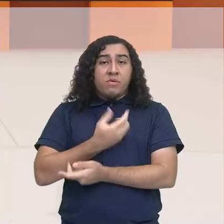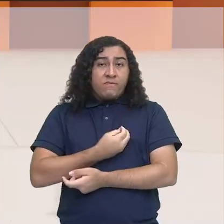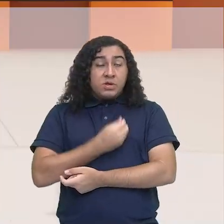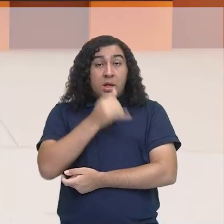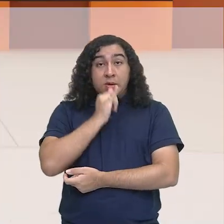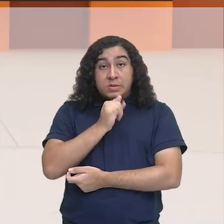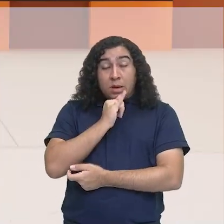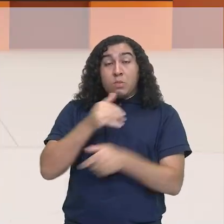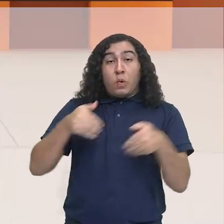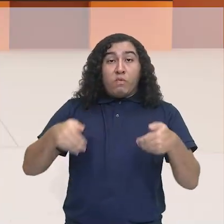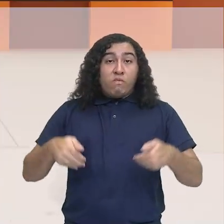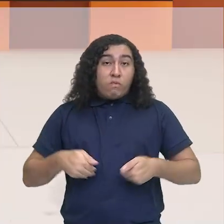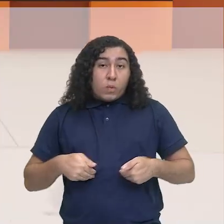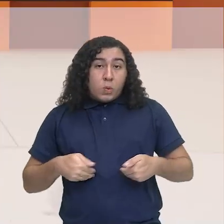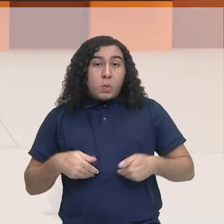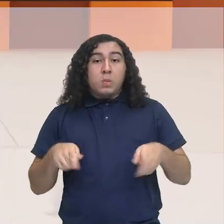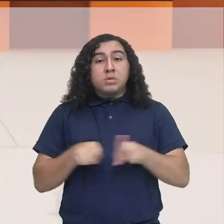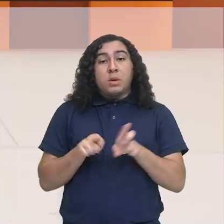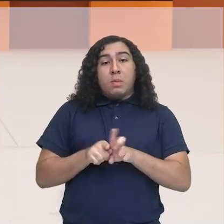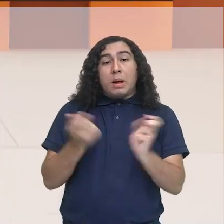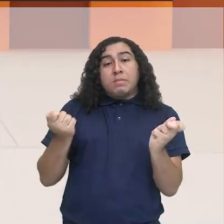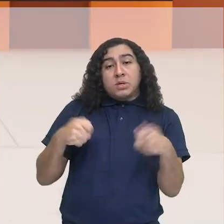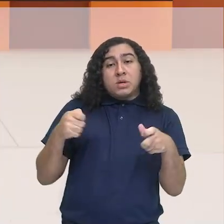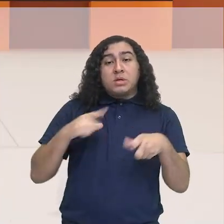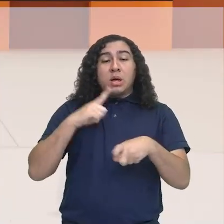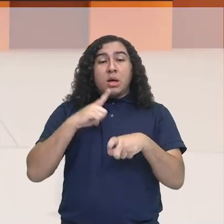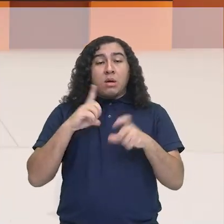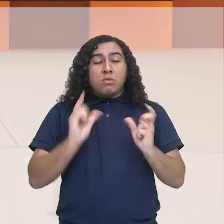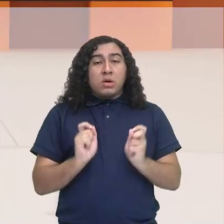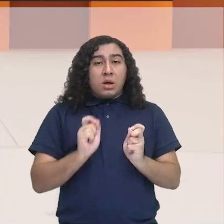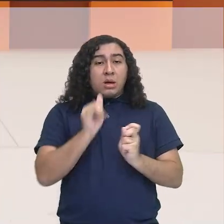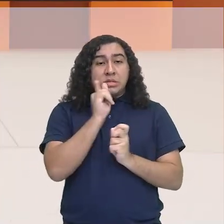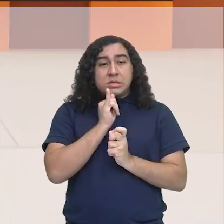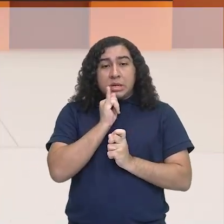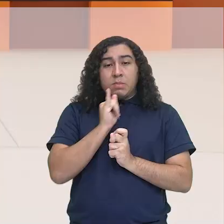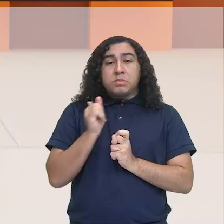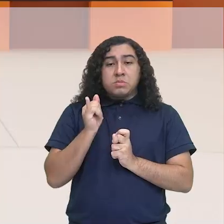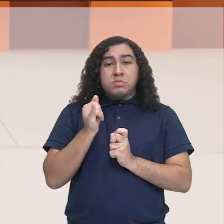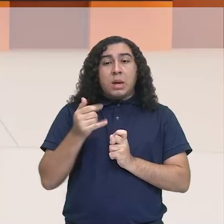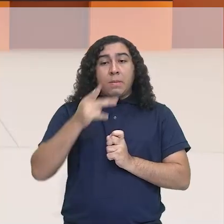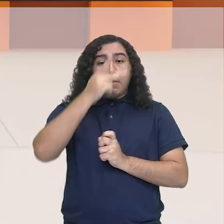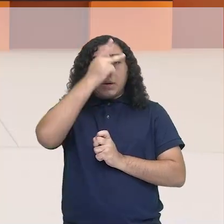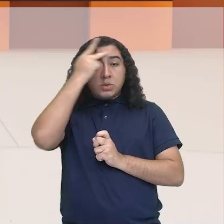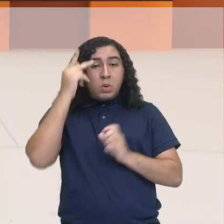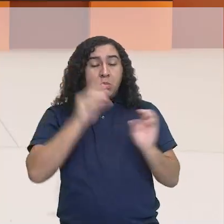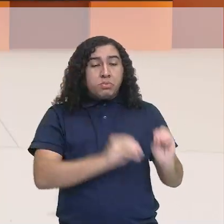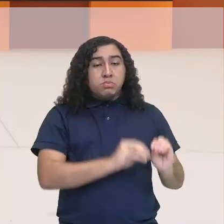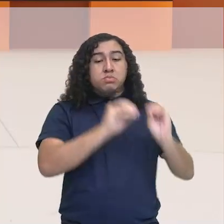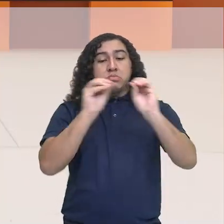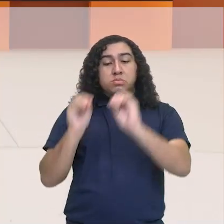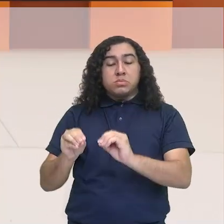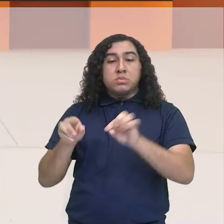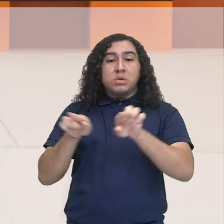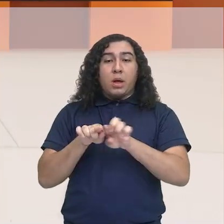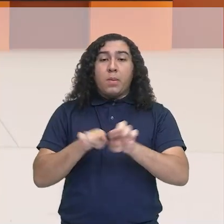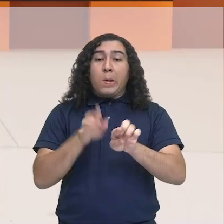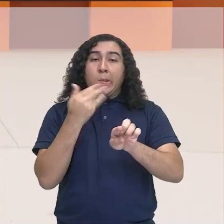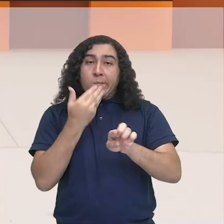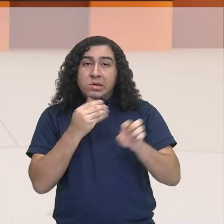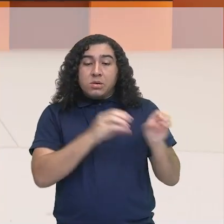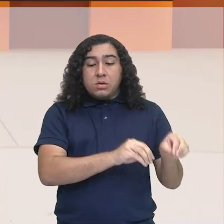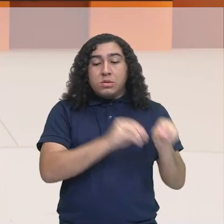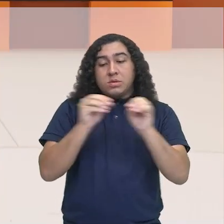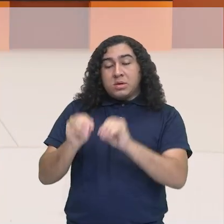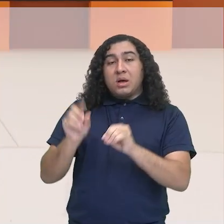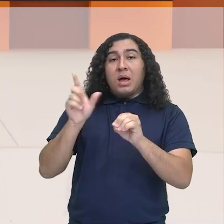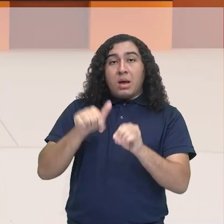fome, a necessidade de você transportar pessoas, né, e mantimentos, são problemas solucionados